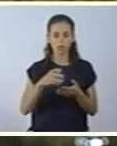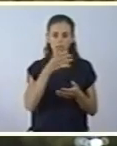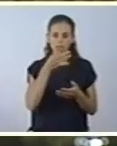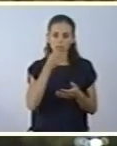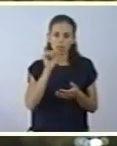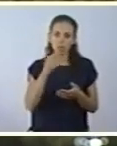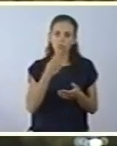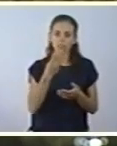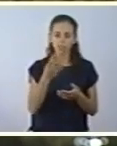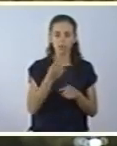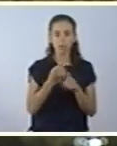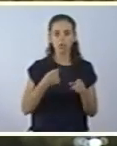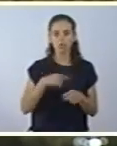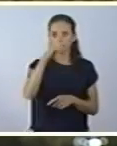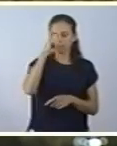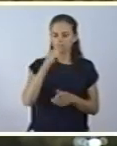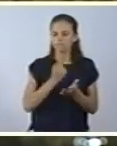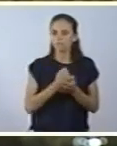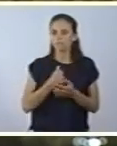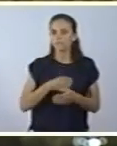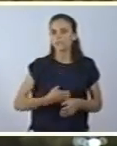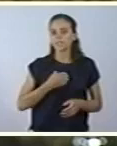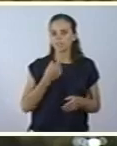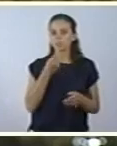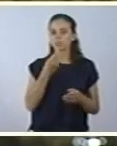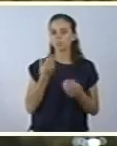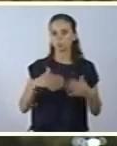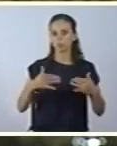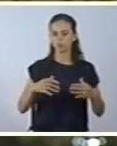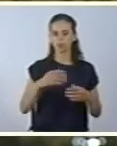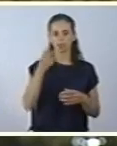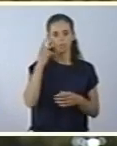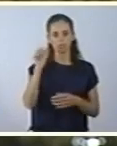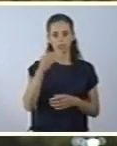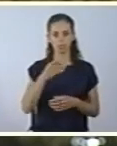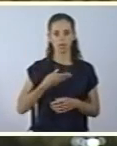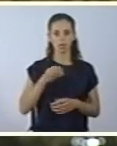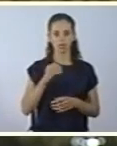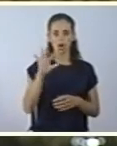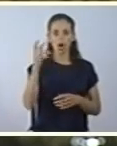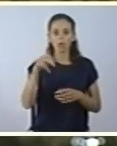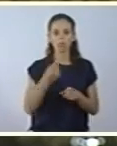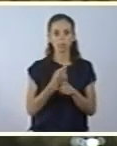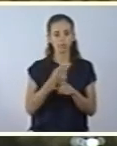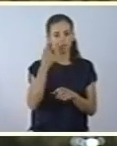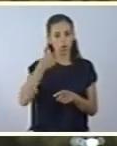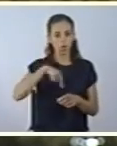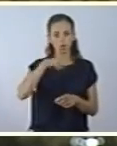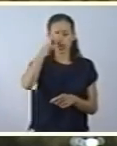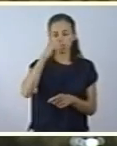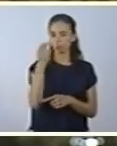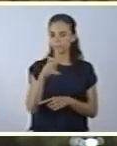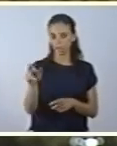novamente deste acontecimento, é porque ele marcou a vida de Pedro. Há acontecimentos que marcam a nossa vida.